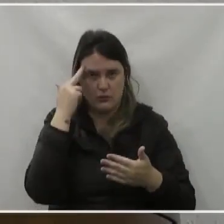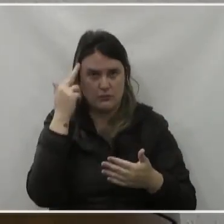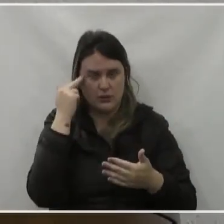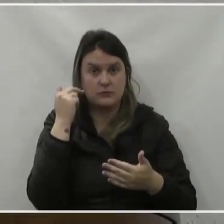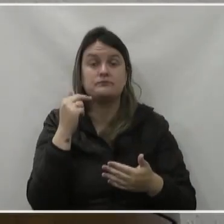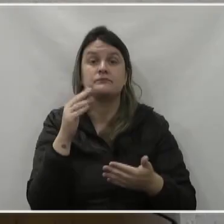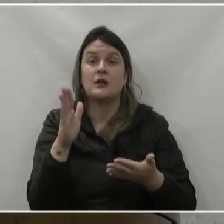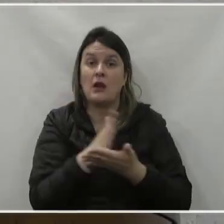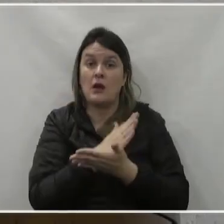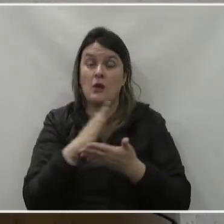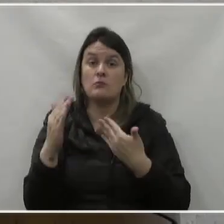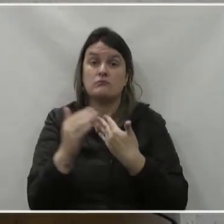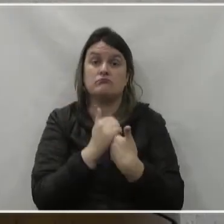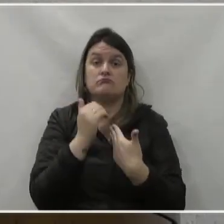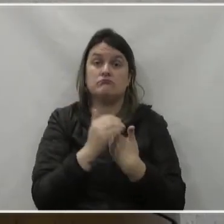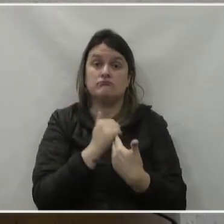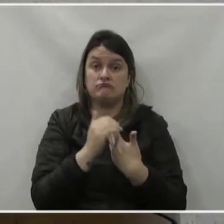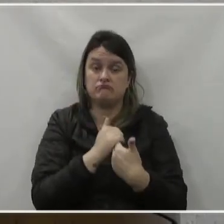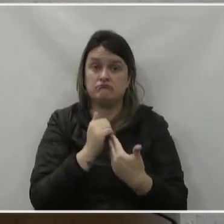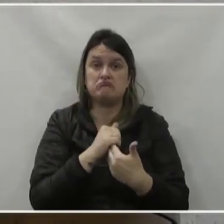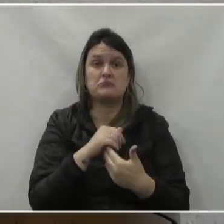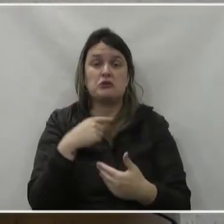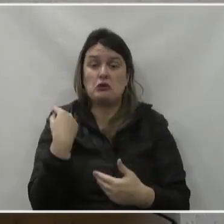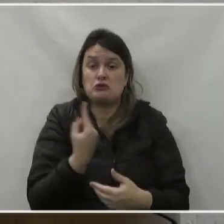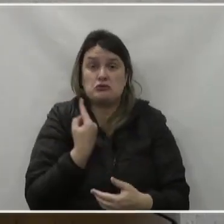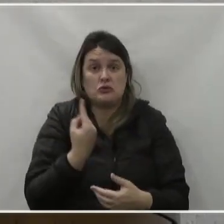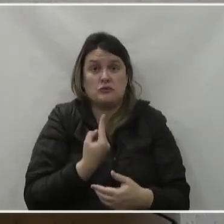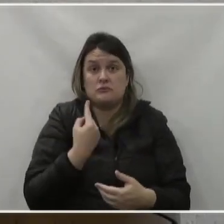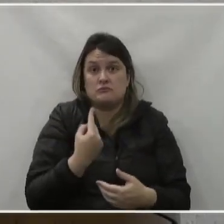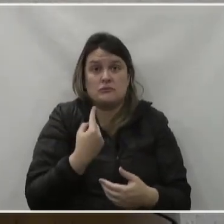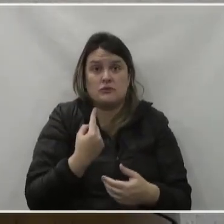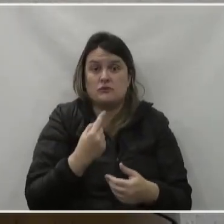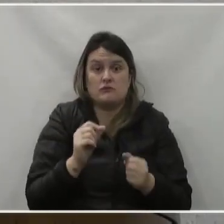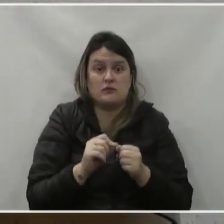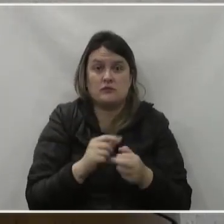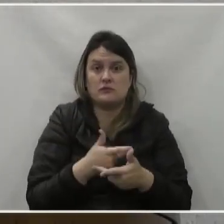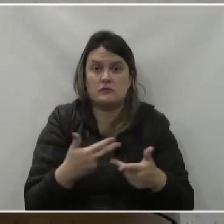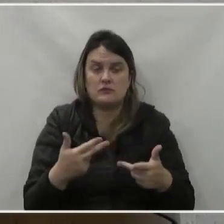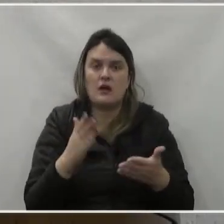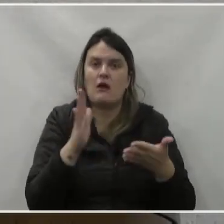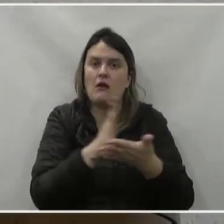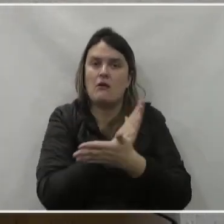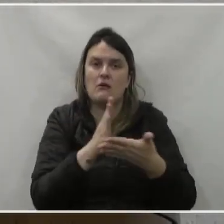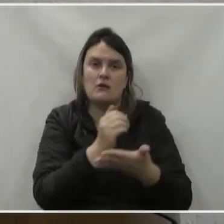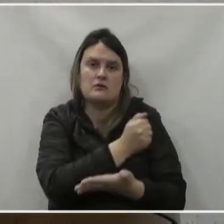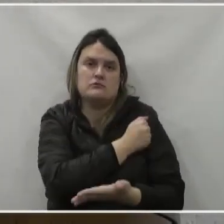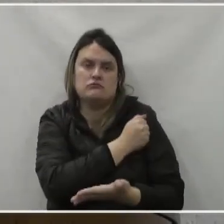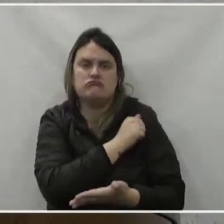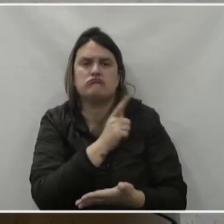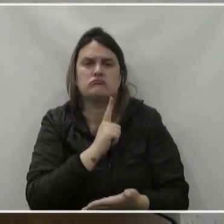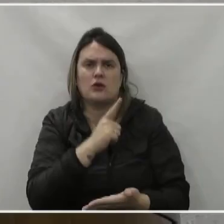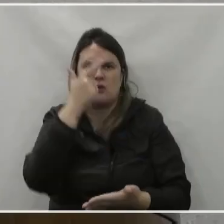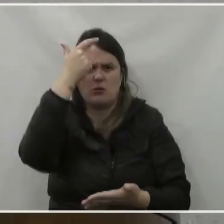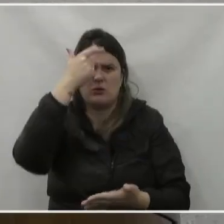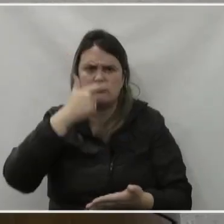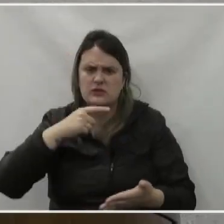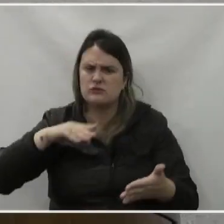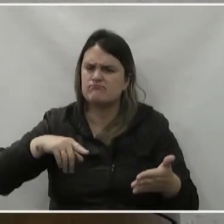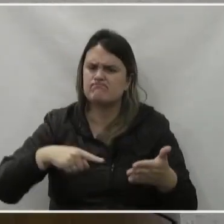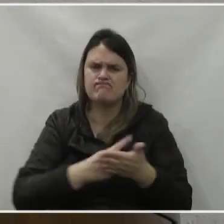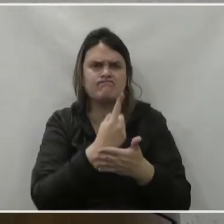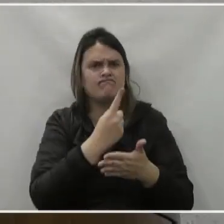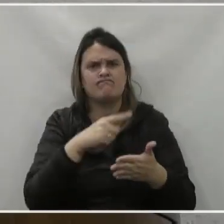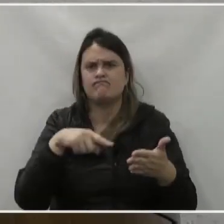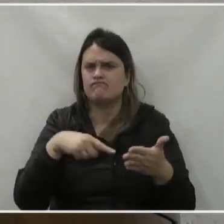Recebemos algumas orientações, nos viramos como podemos. Alguns alunos têm comportamento desafiador,